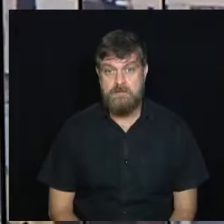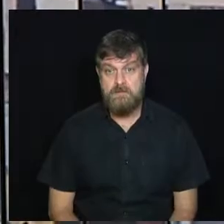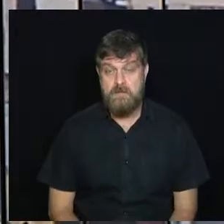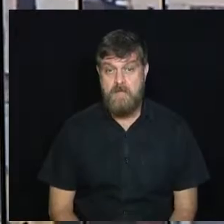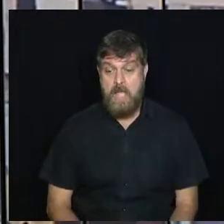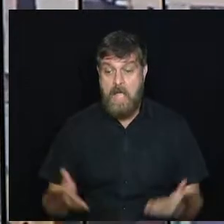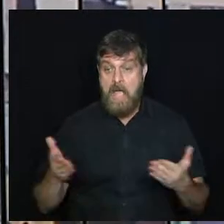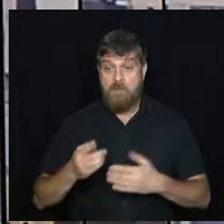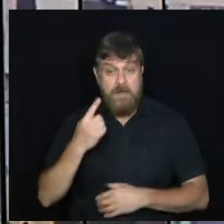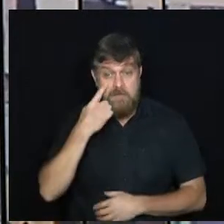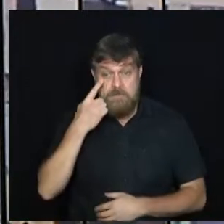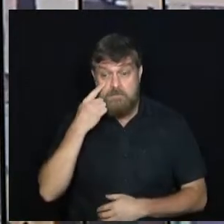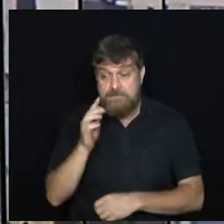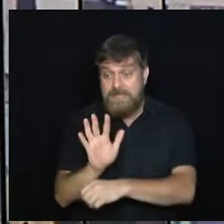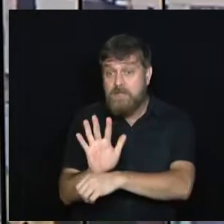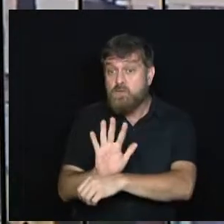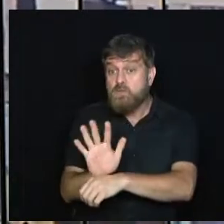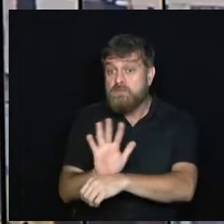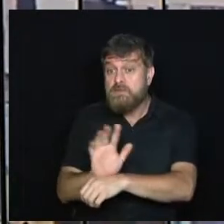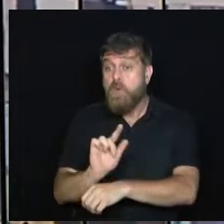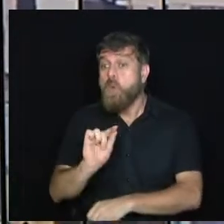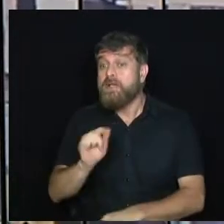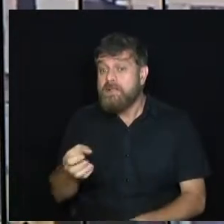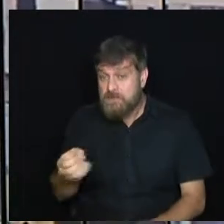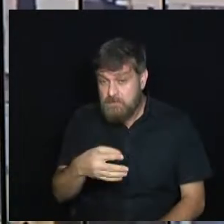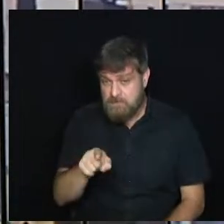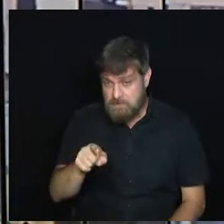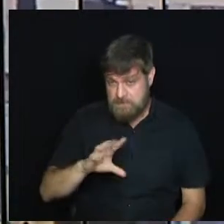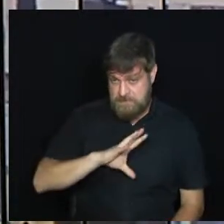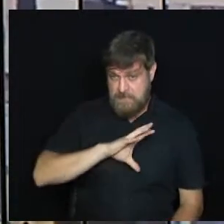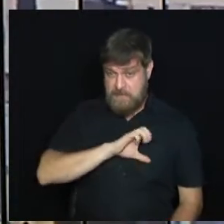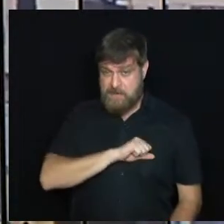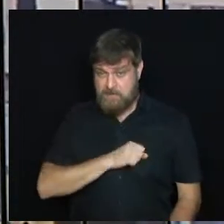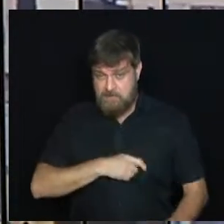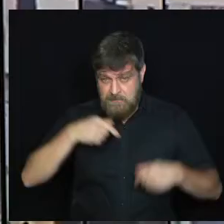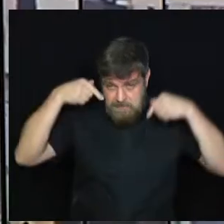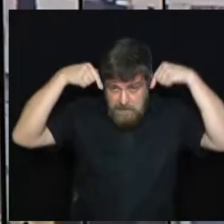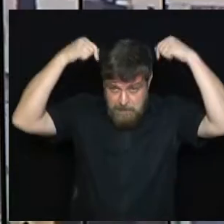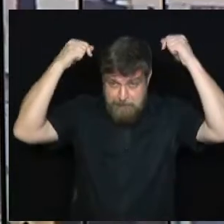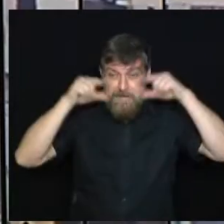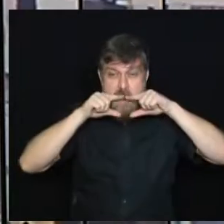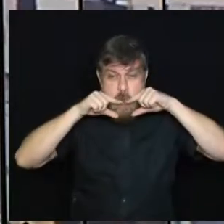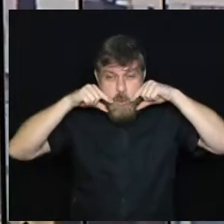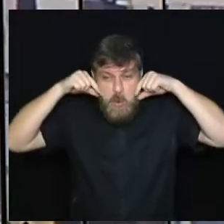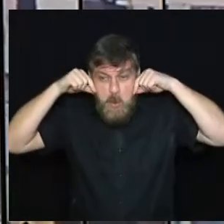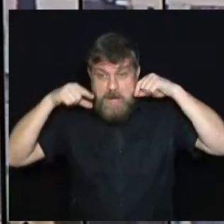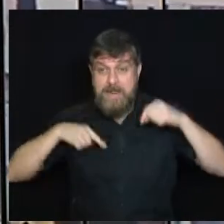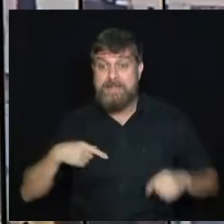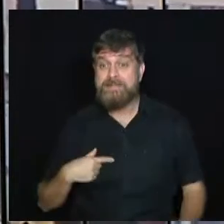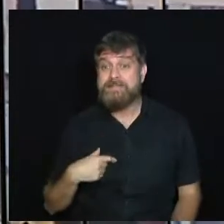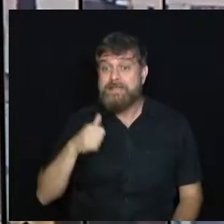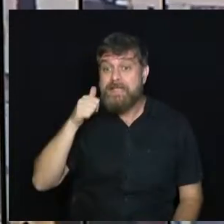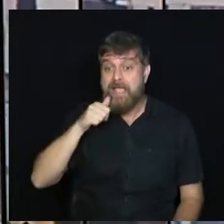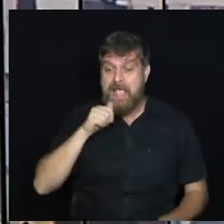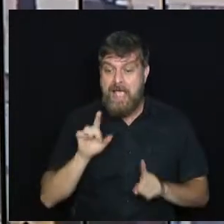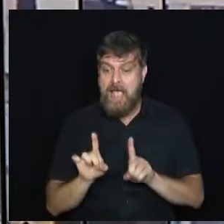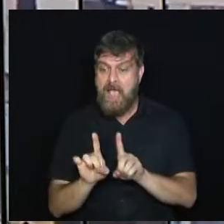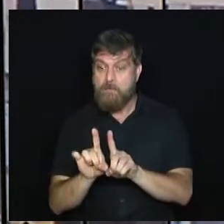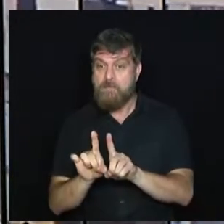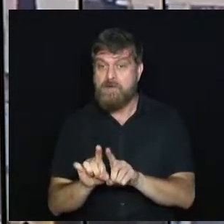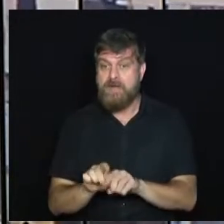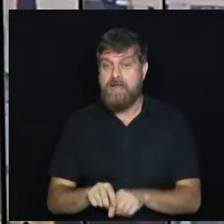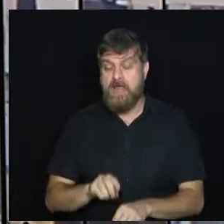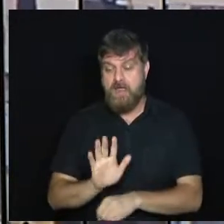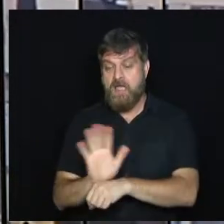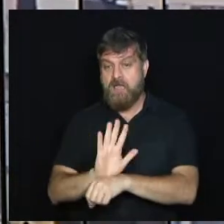Hora de conferir as estreias na telona. Você que gosta de Batman, Coringa, tem Arlequina, Aves de Rapina.